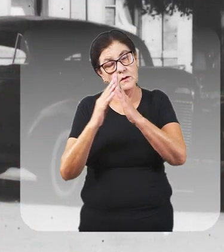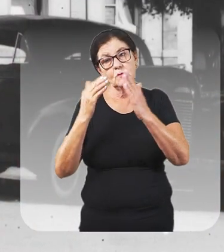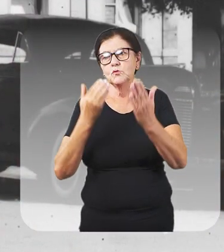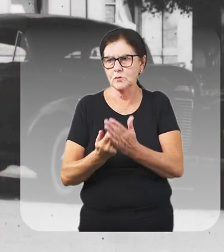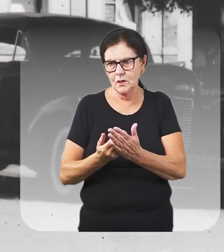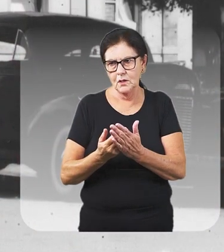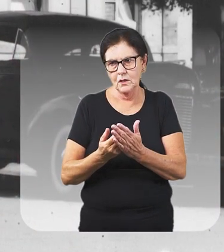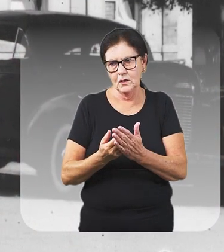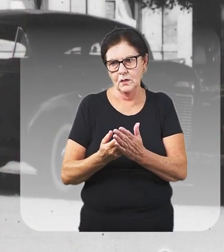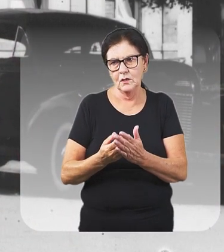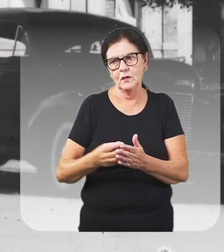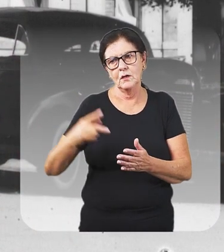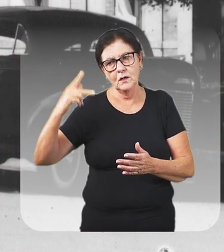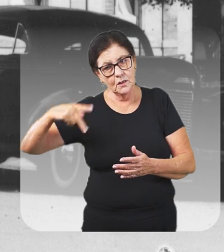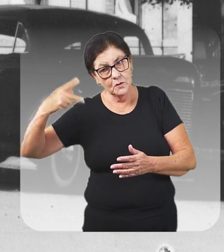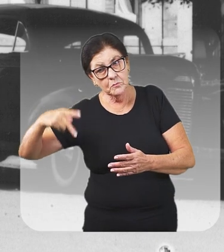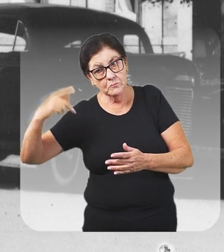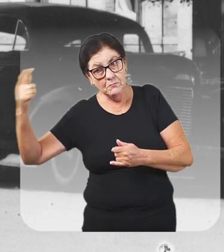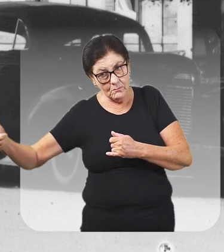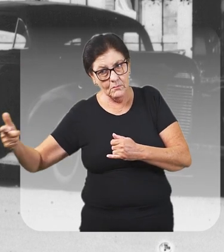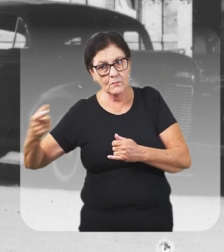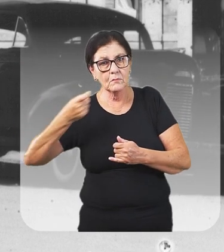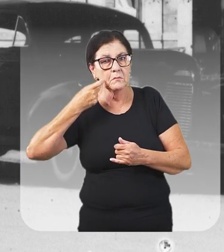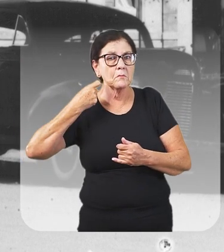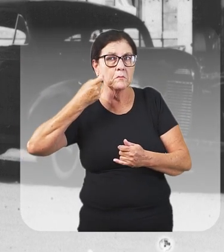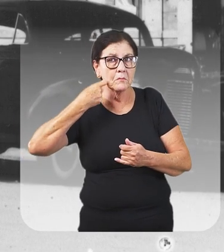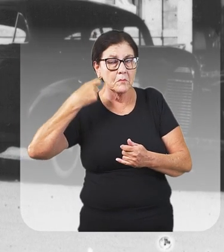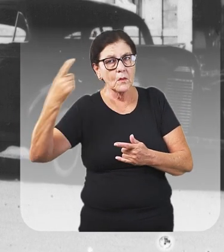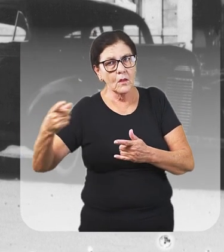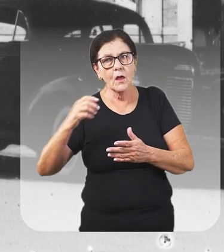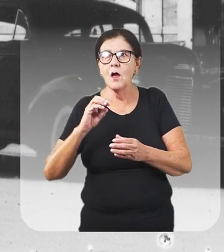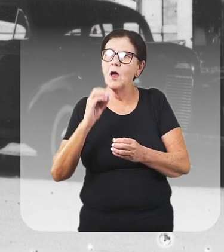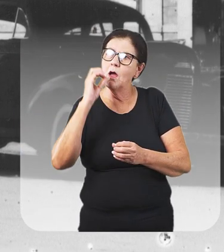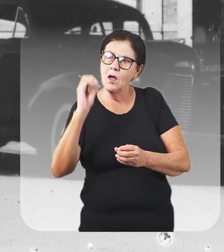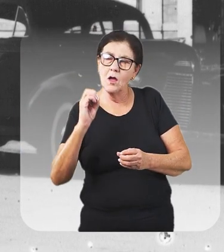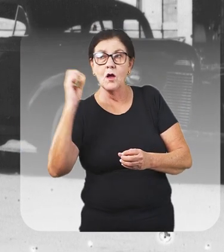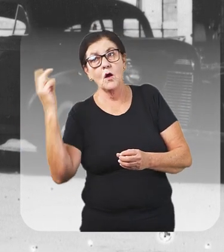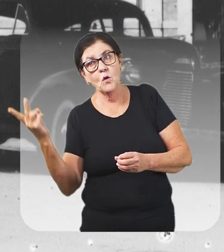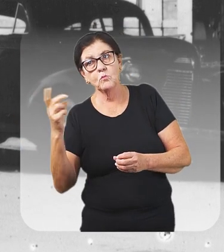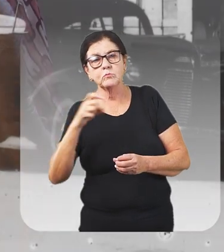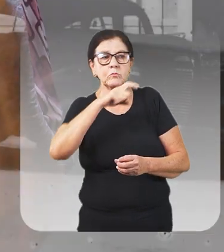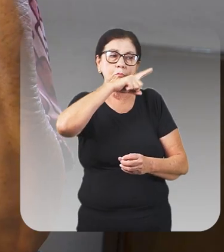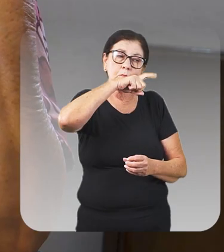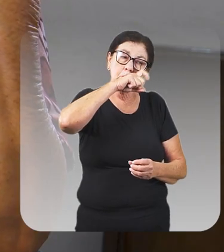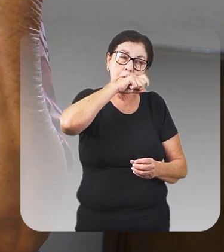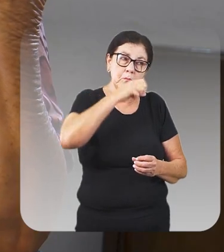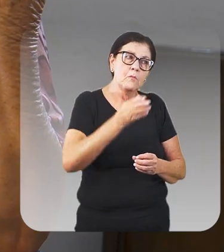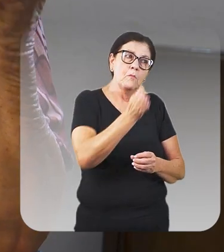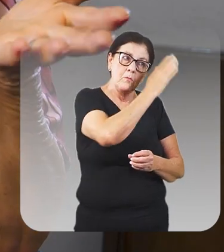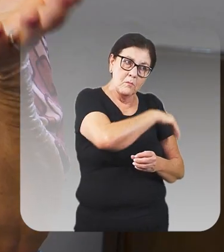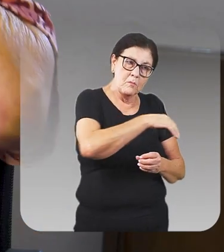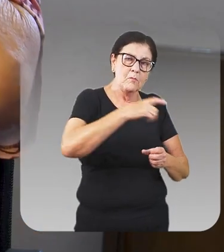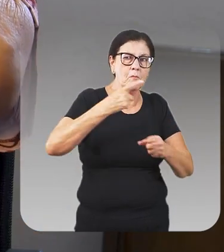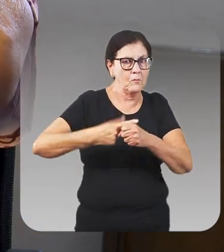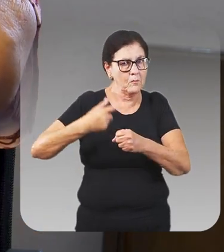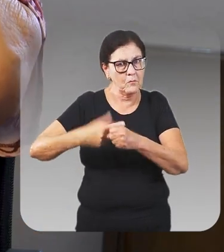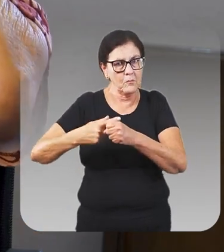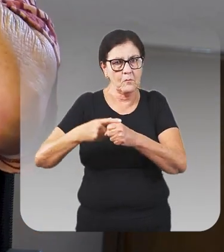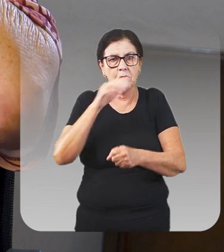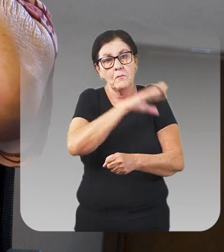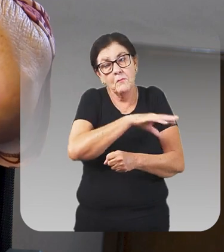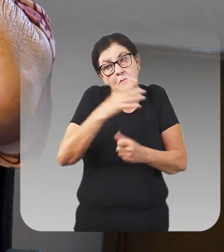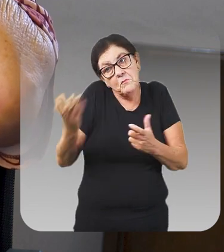faziam o Grupo Coronel Augusto César e tinham que estudar ou em Pirassununga ou em Araras. Existia, assim,